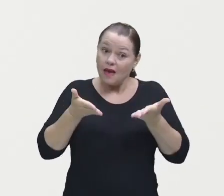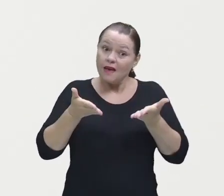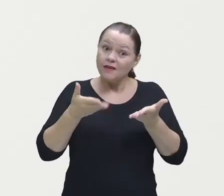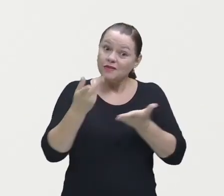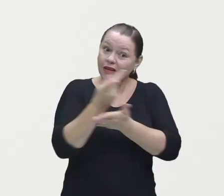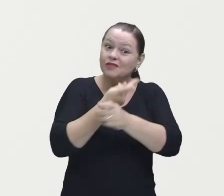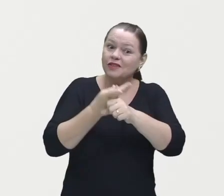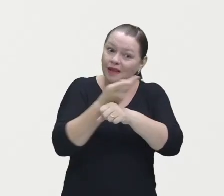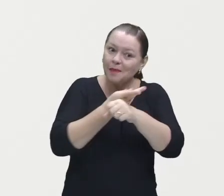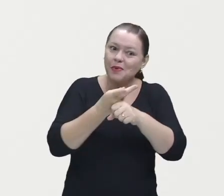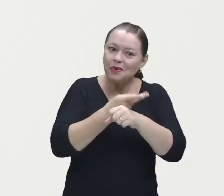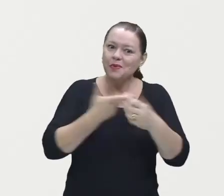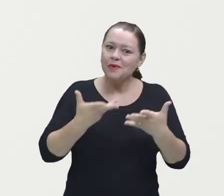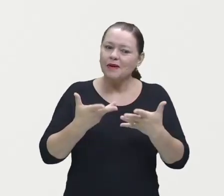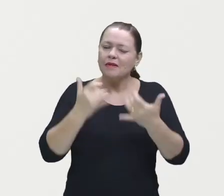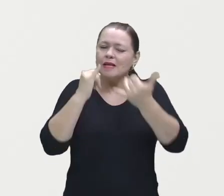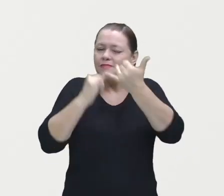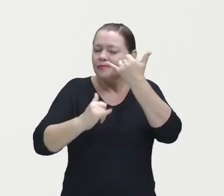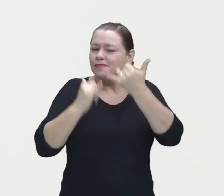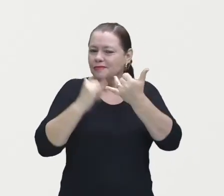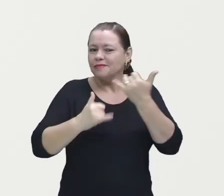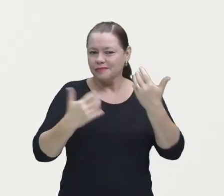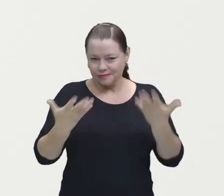igual. É bem parecido.